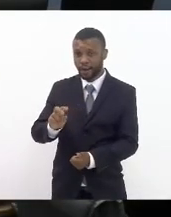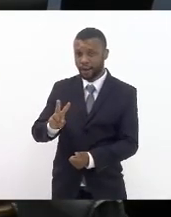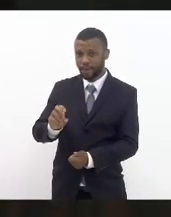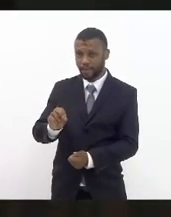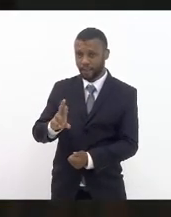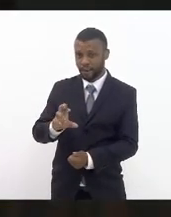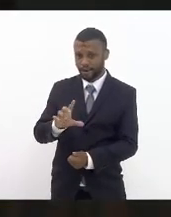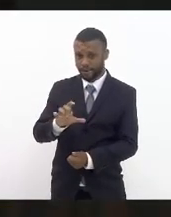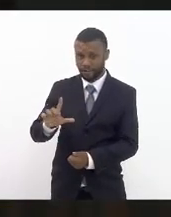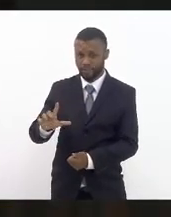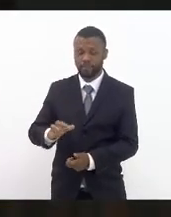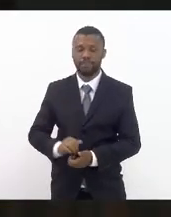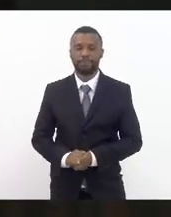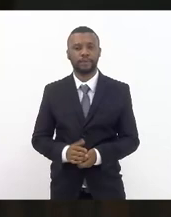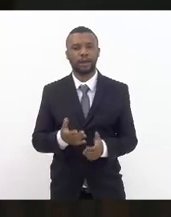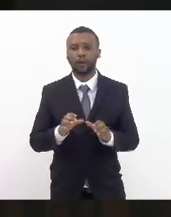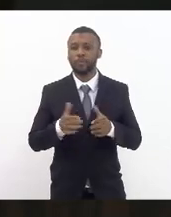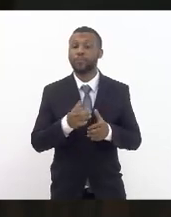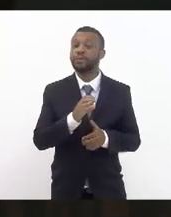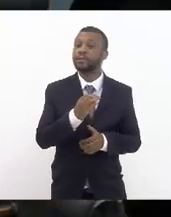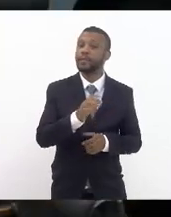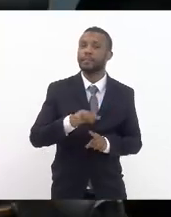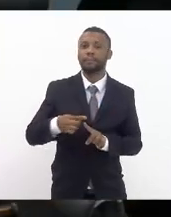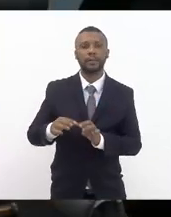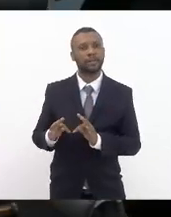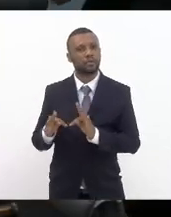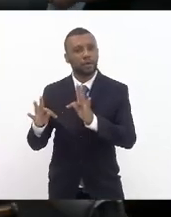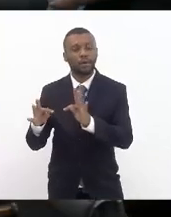Pela Comissão de Ciência e Tecnologia, deputado Valdeque.